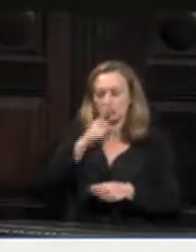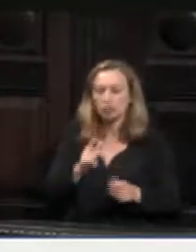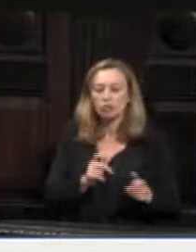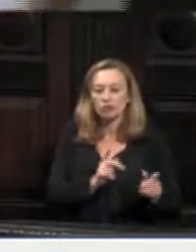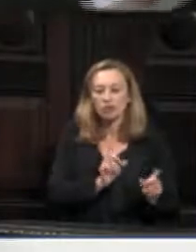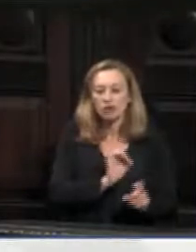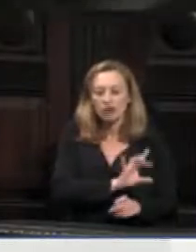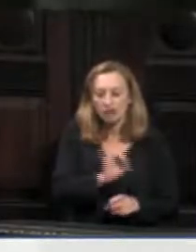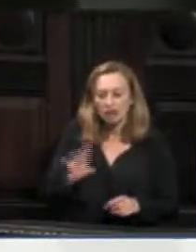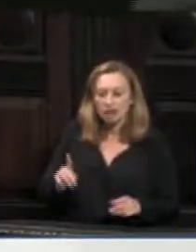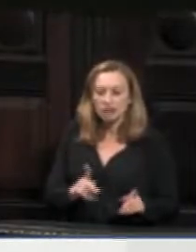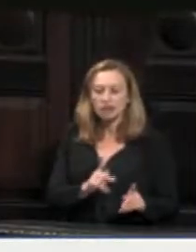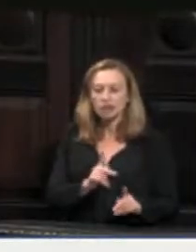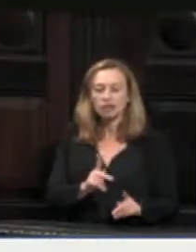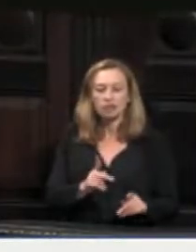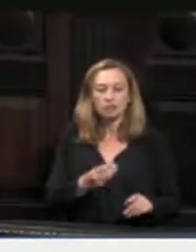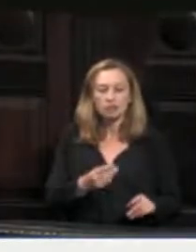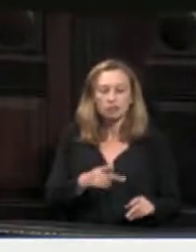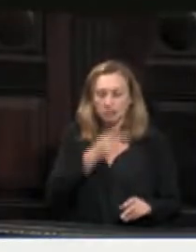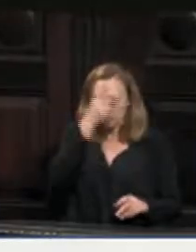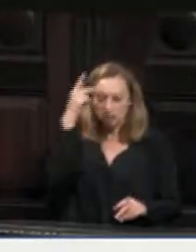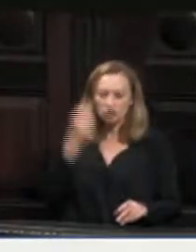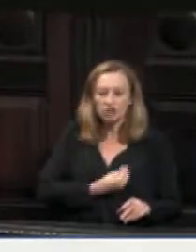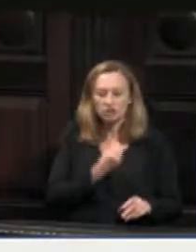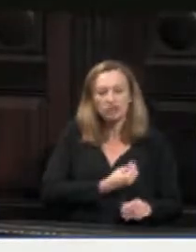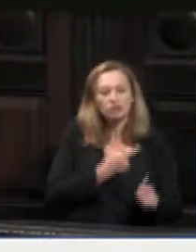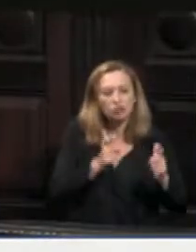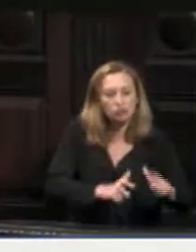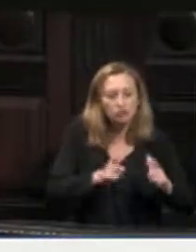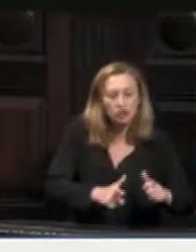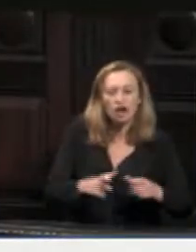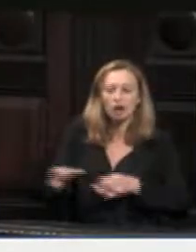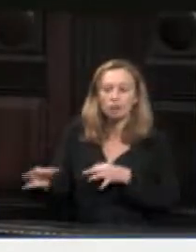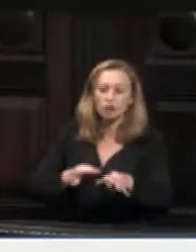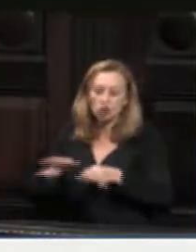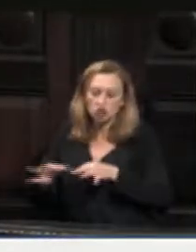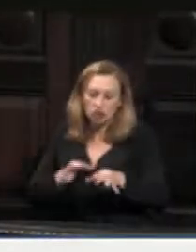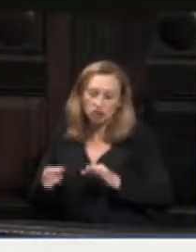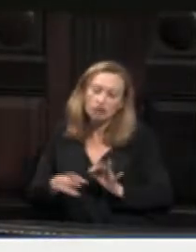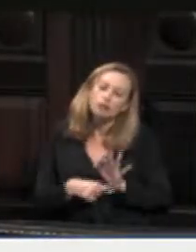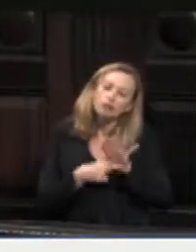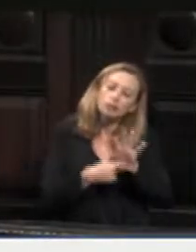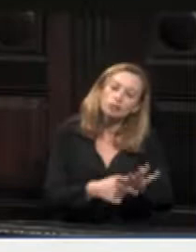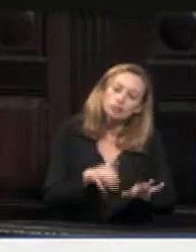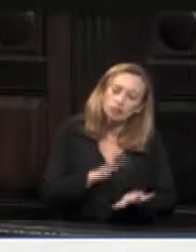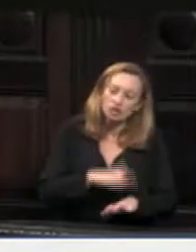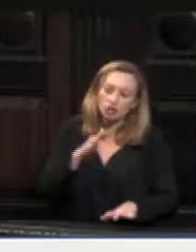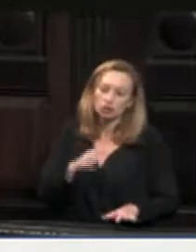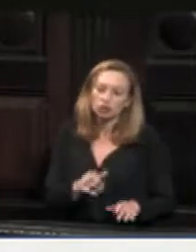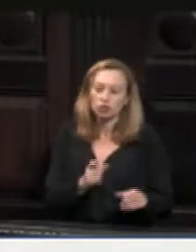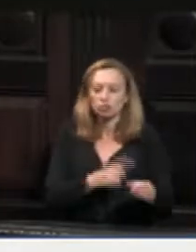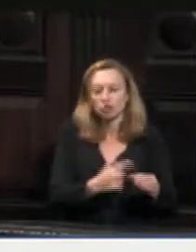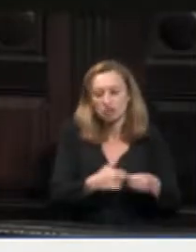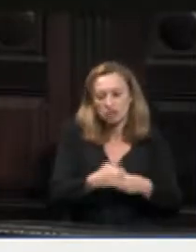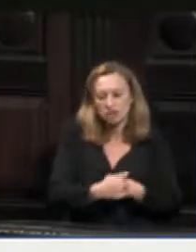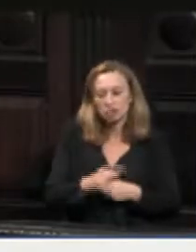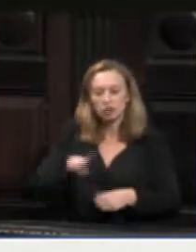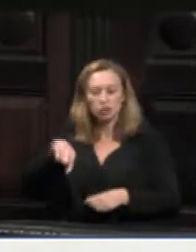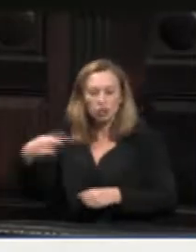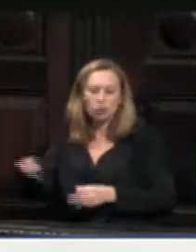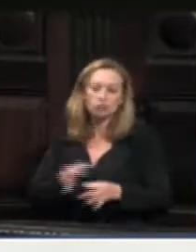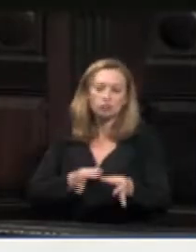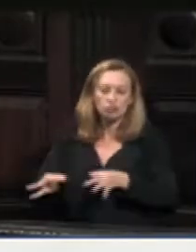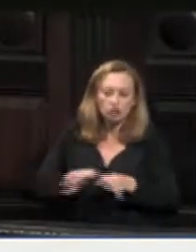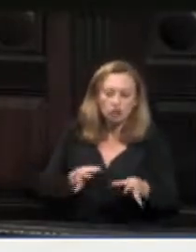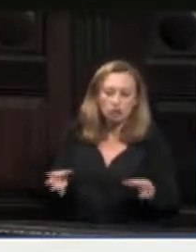terem a palavra final naqueles projetos que mais impactam o seu município, e outras questões que foram levantadas, incorporadas